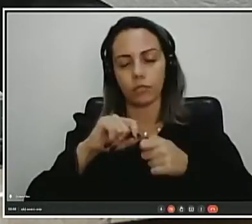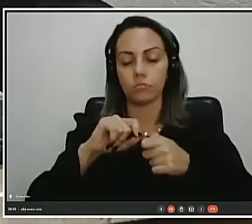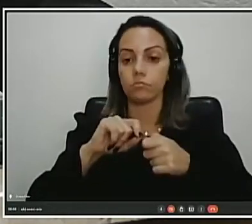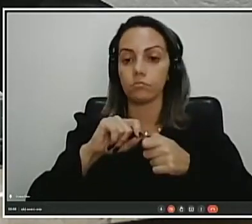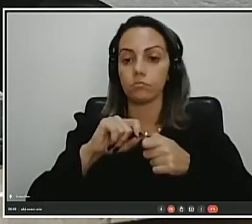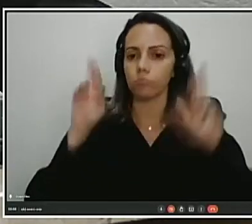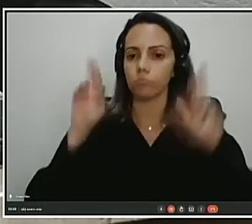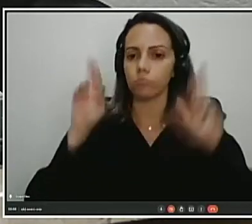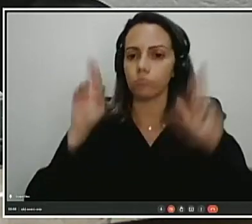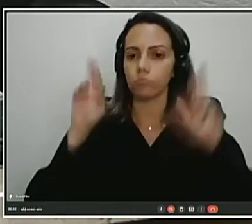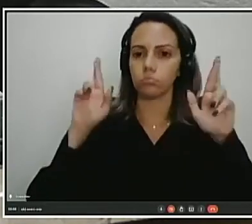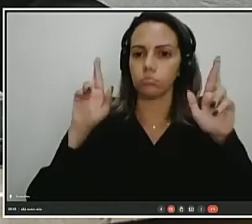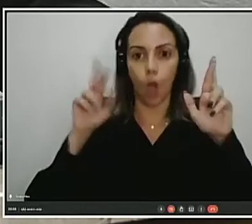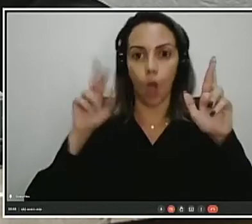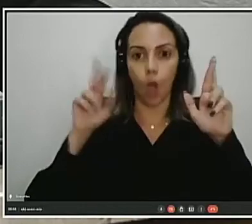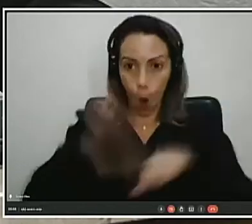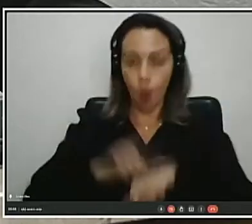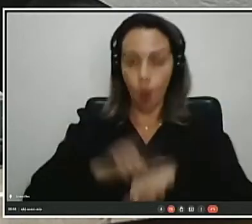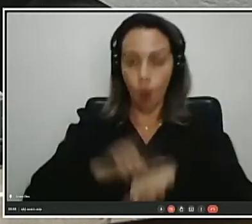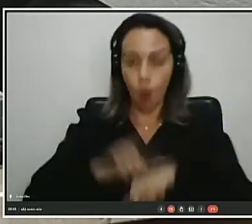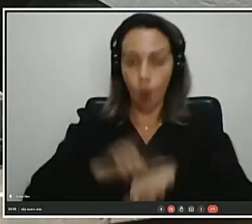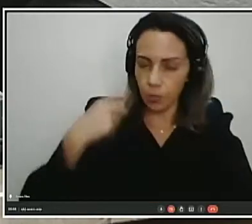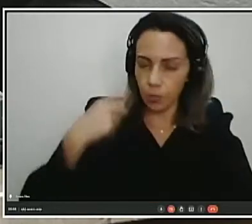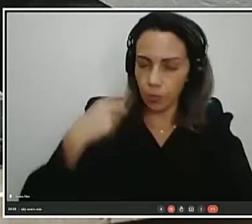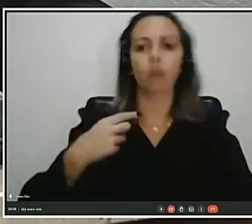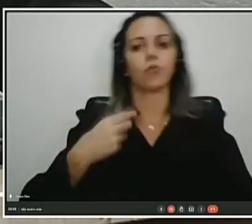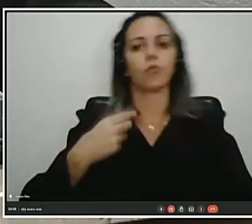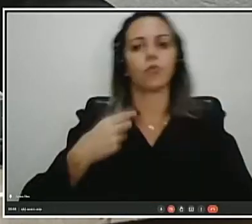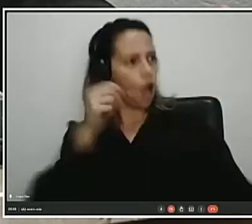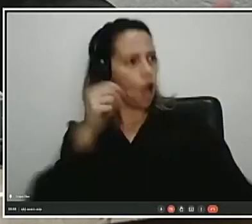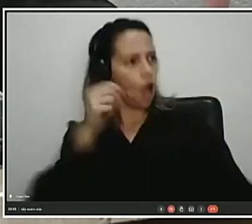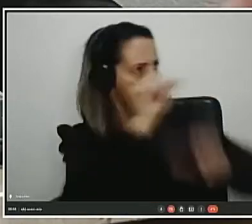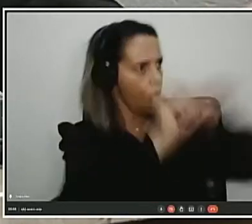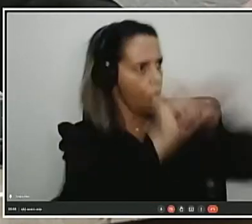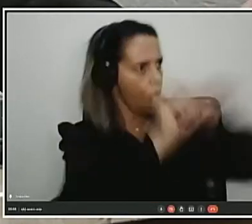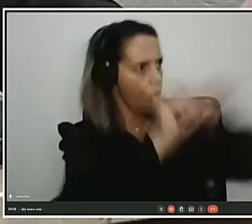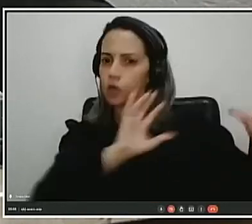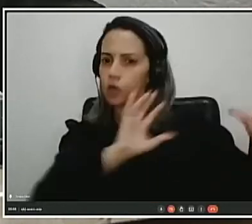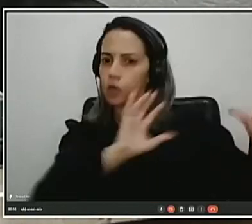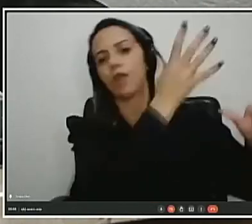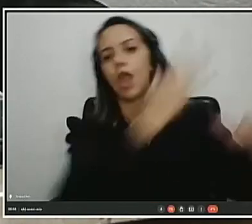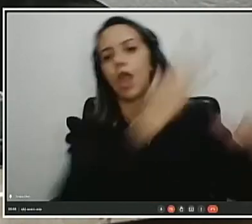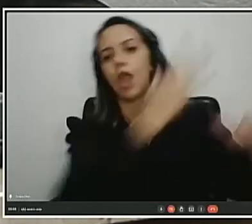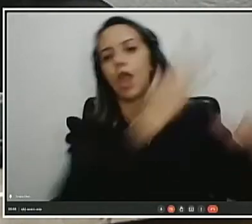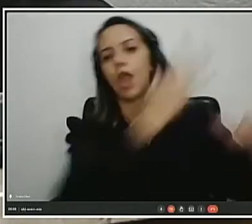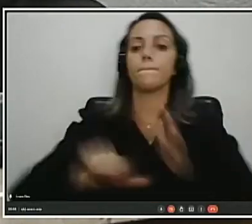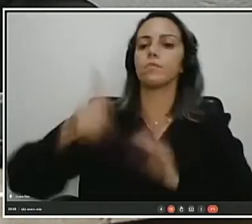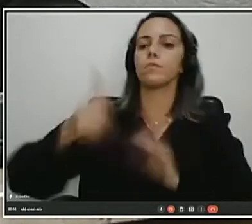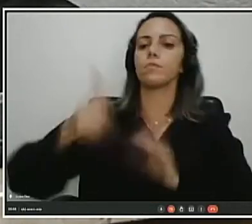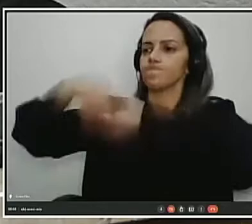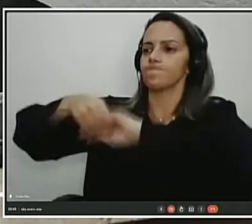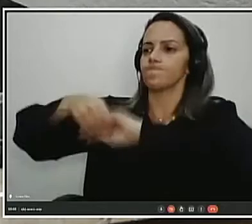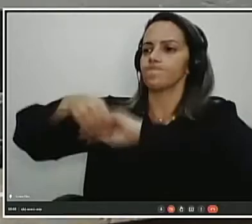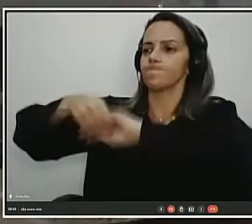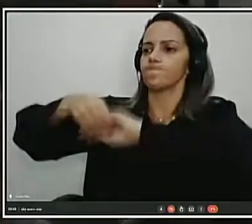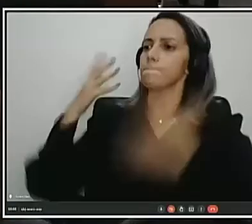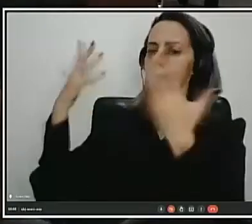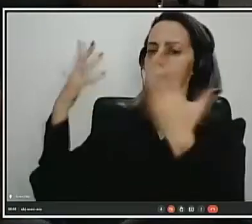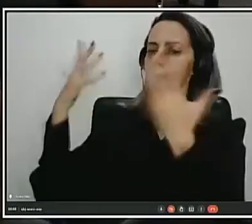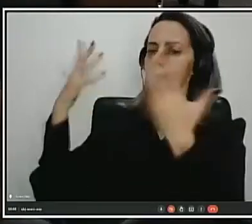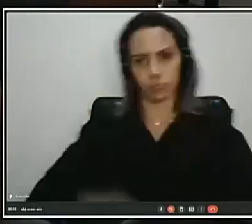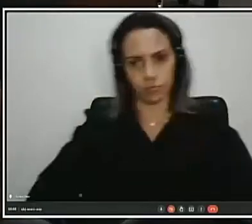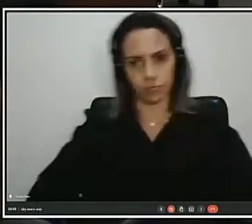pode ter certeza que eu vou ser o primeiro a dar os parabéns para ele. Boa noite, muito obrigado.